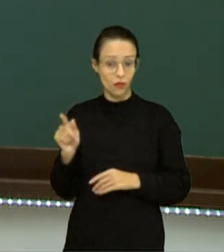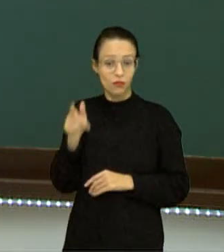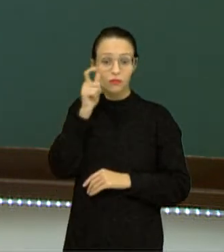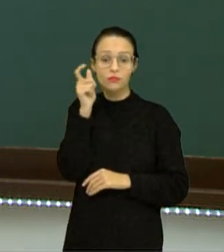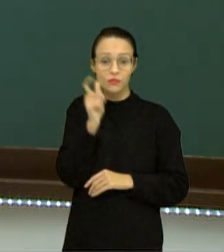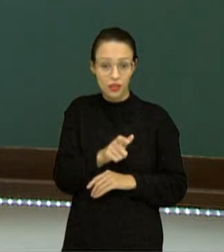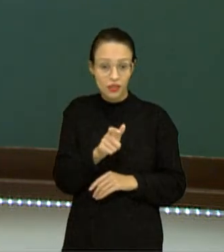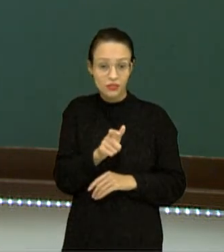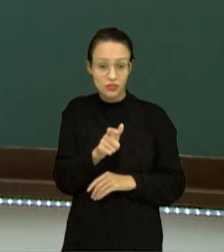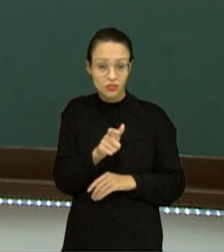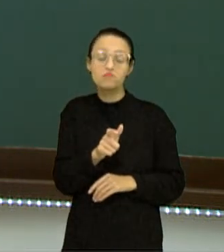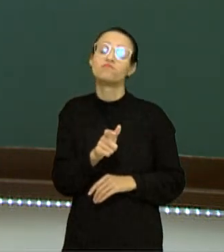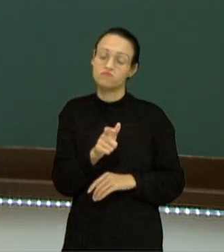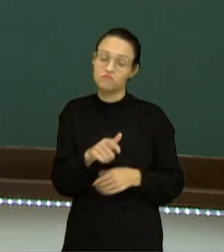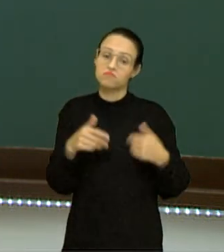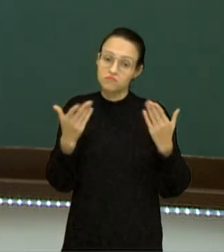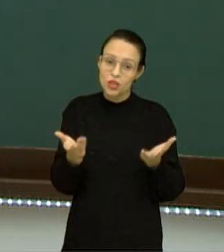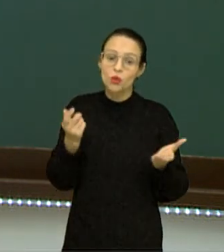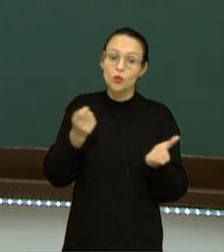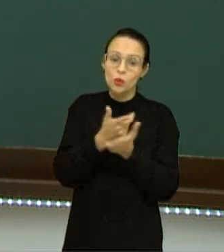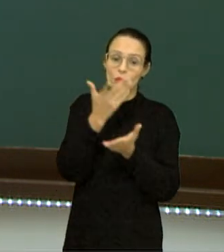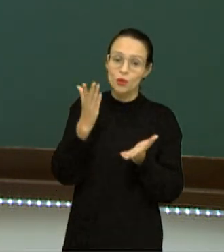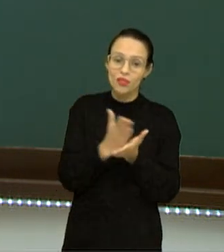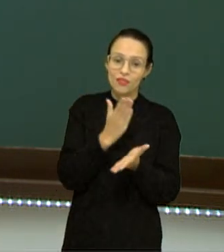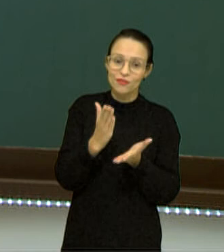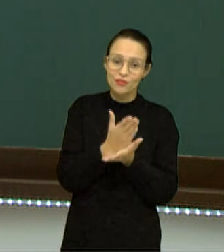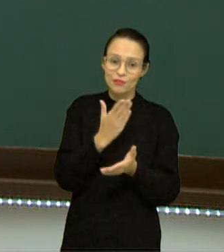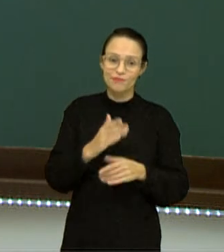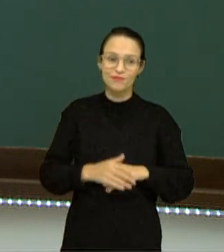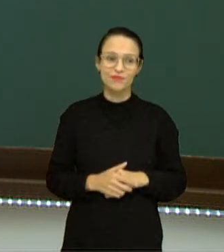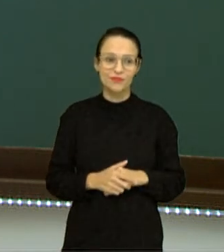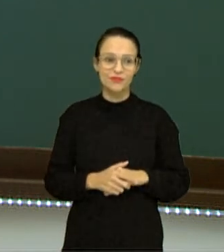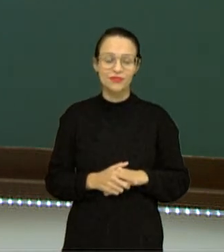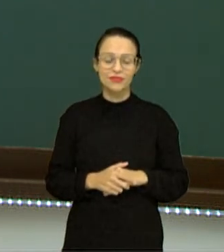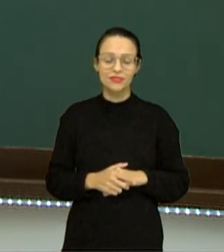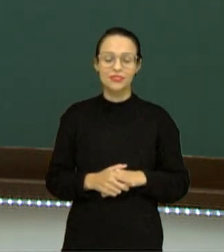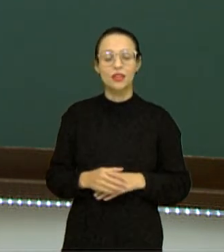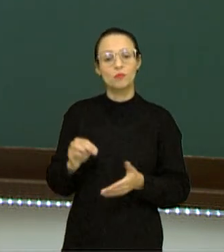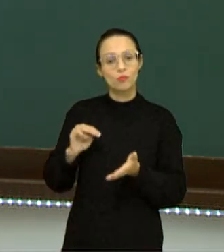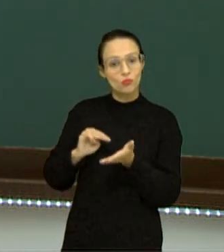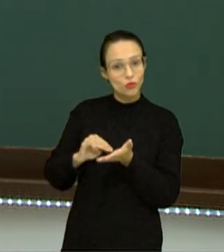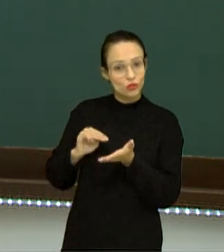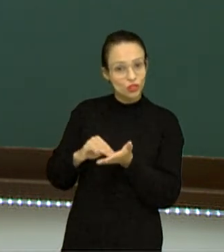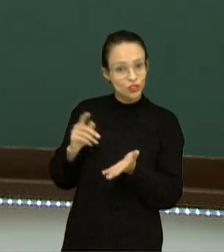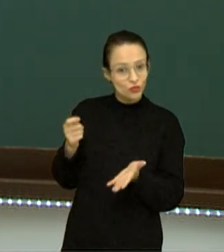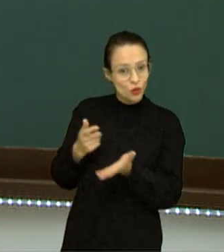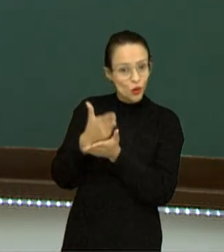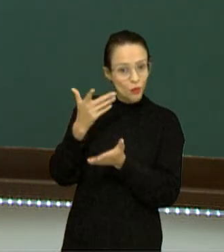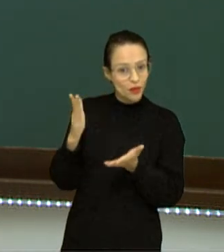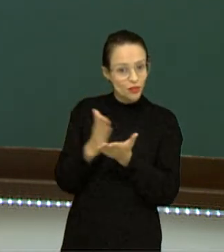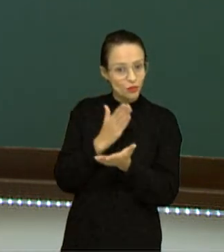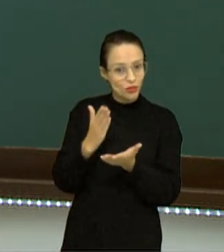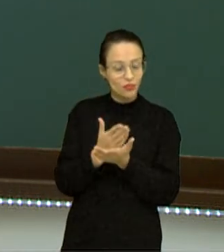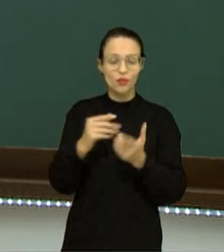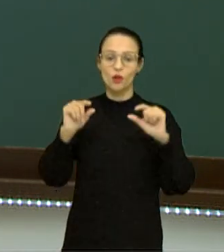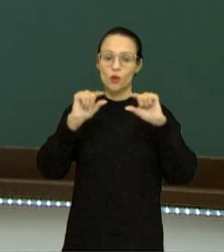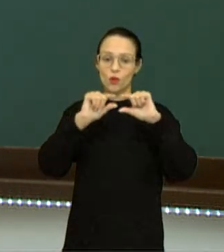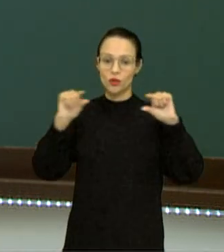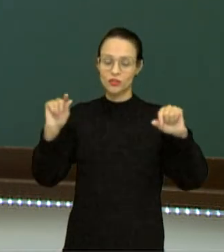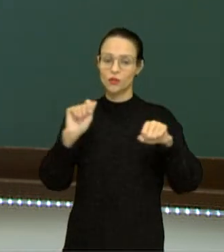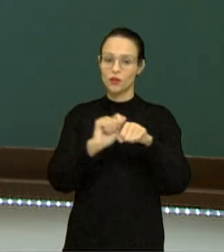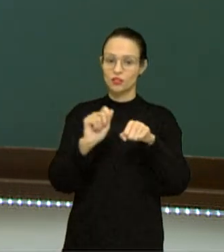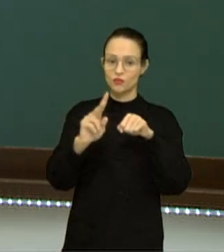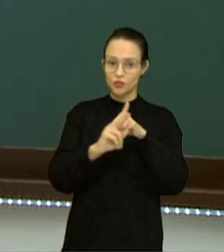interesse por poemas, então comprou um livro. Então, nós temos a causa dessa compra do livro. Uma oração